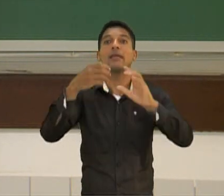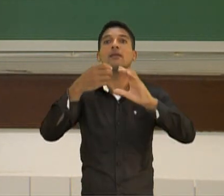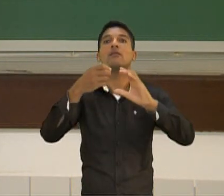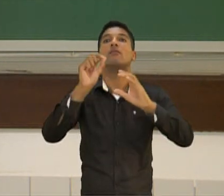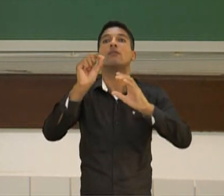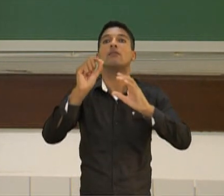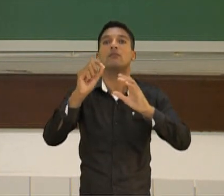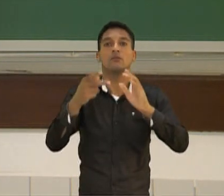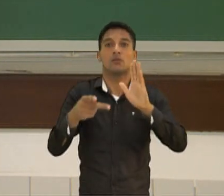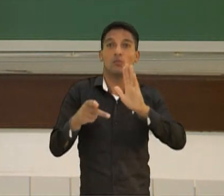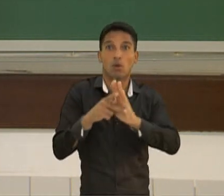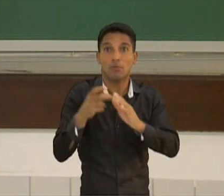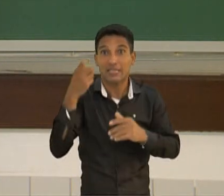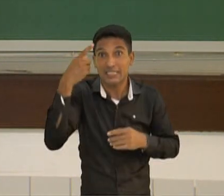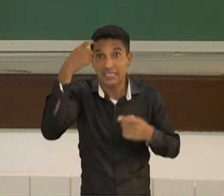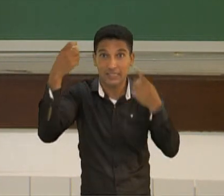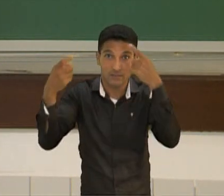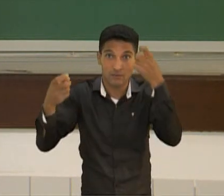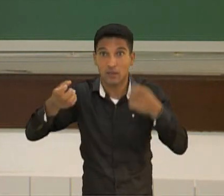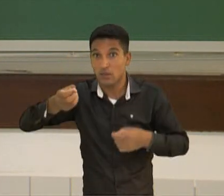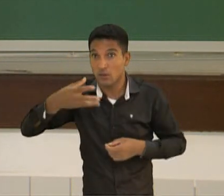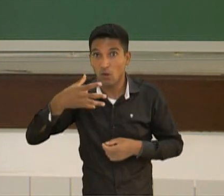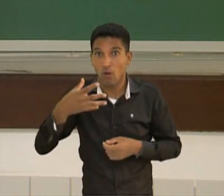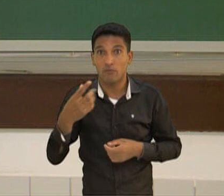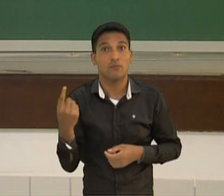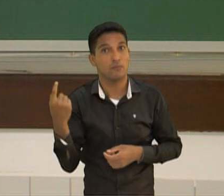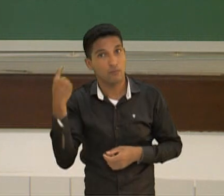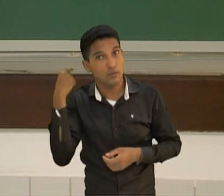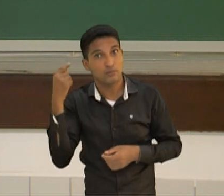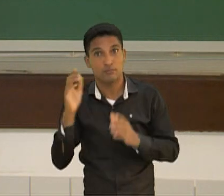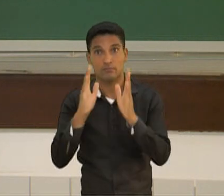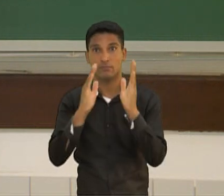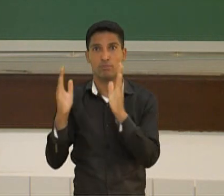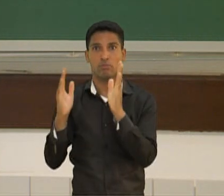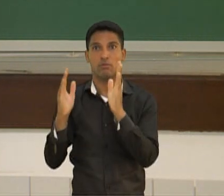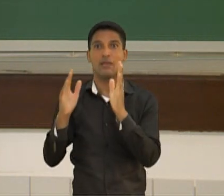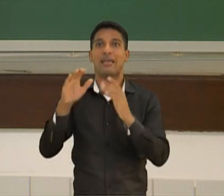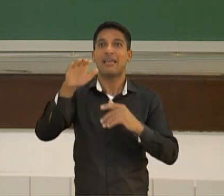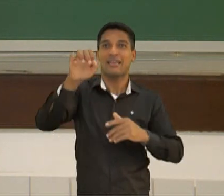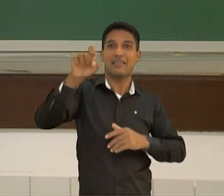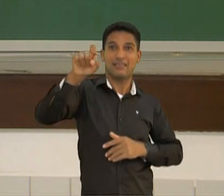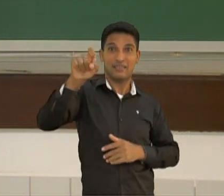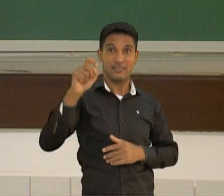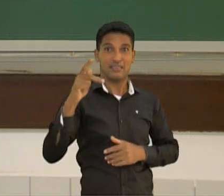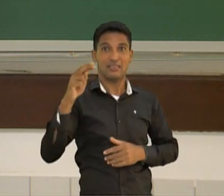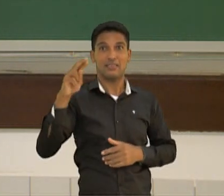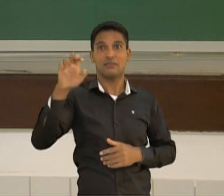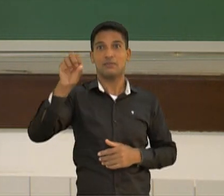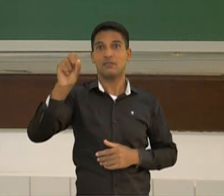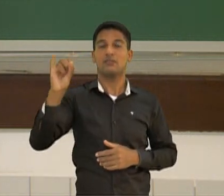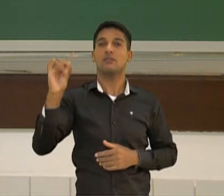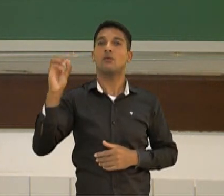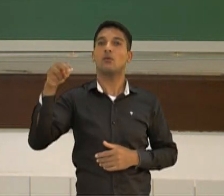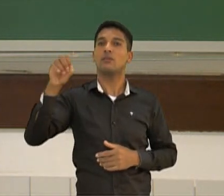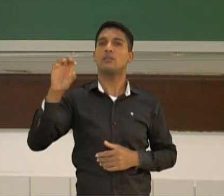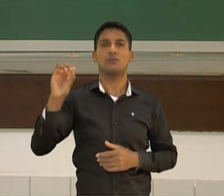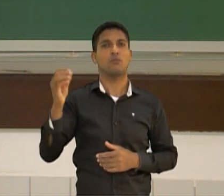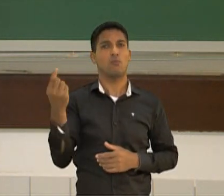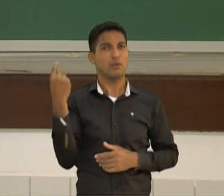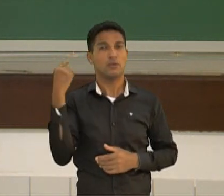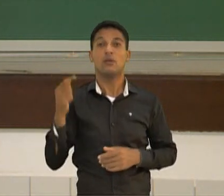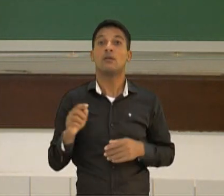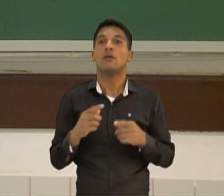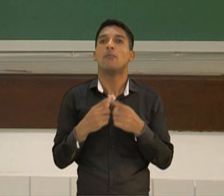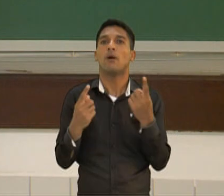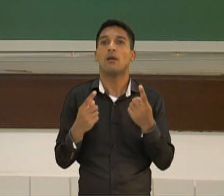criatividade nova que surgiu dos artistas naquela época. Legal, né, gente? O que a gente poderia, será, criar criativo hoje,